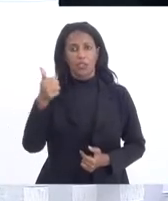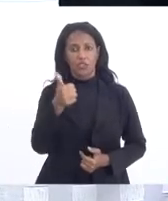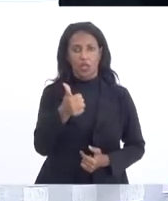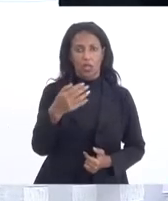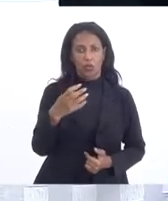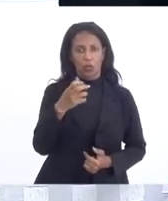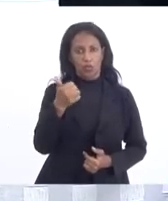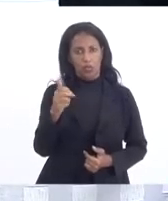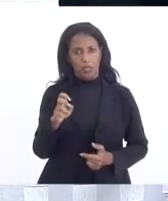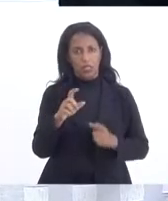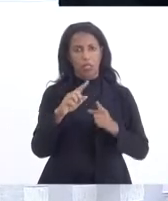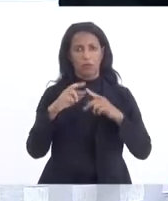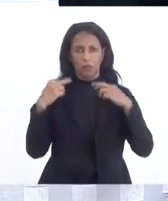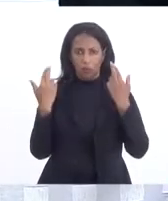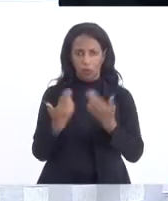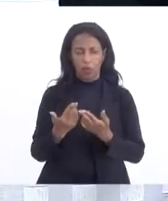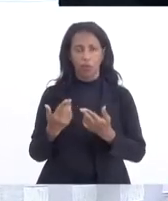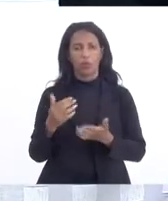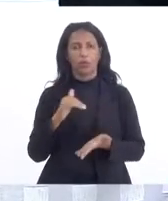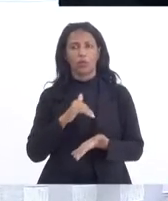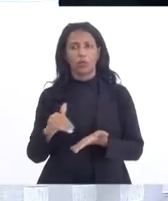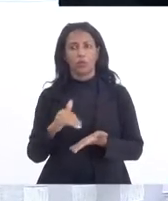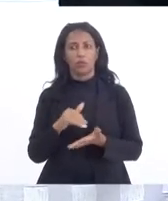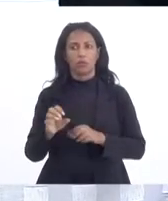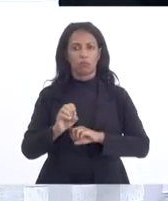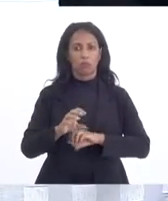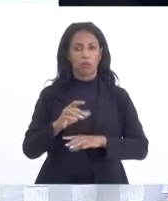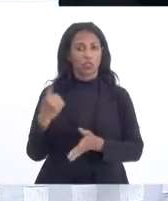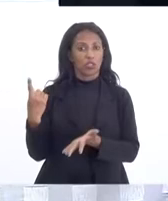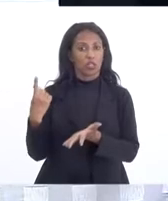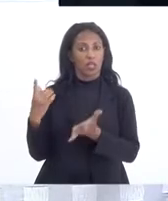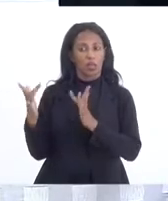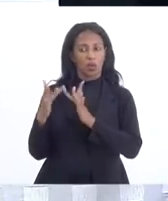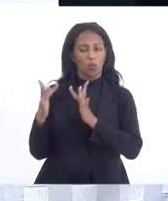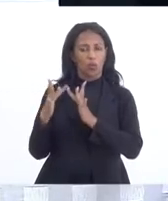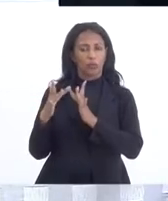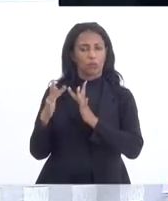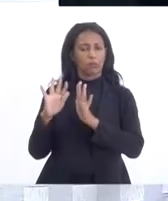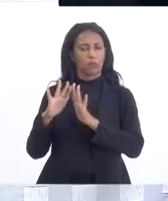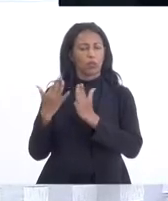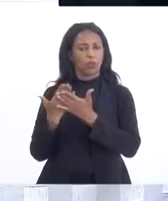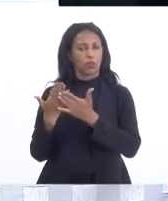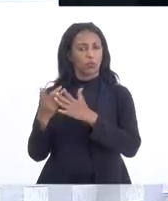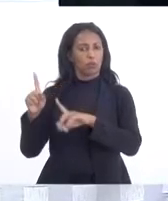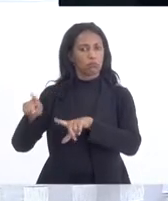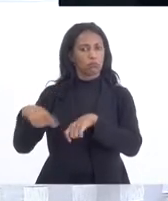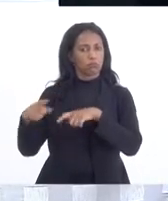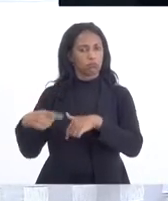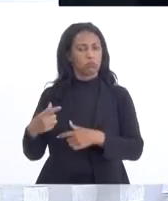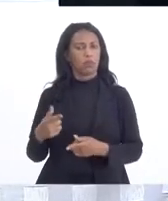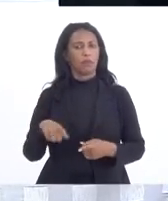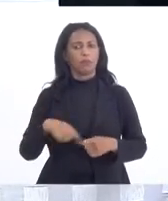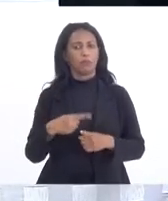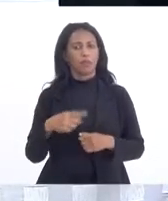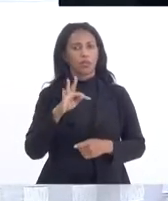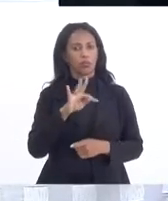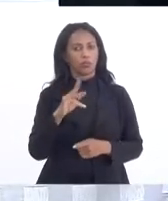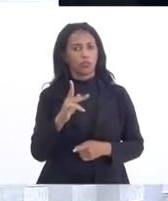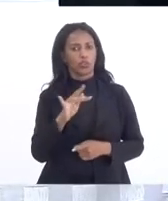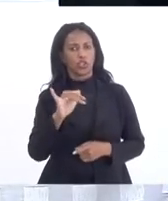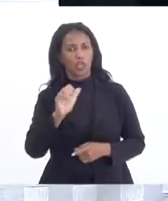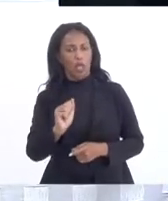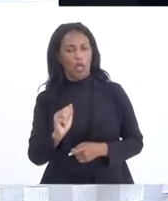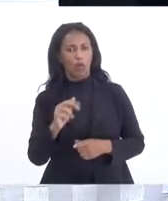reunir lá o secretário de Educação, Alexandre Valle, que já está em contato com a Escola Agrícola. Vamos reunir o Tiago Pampulha para